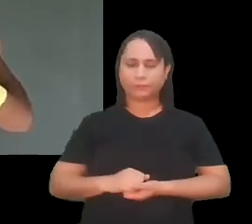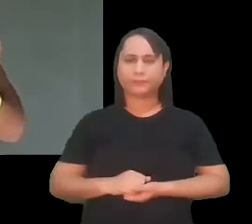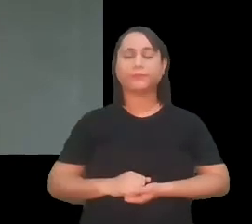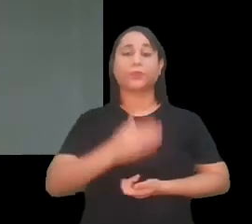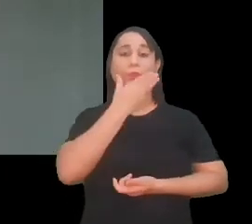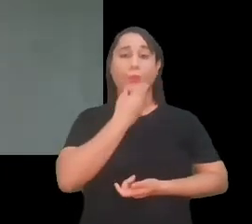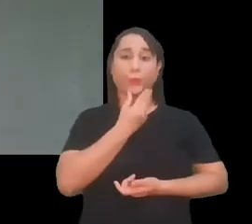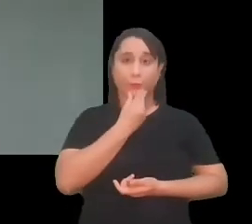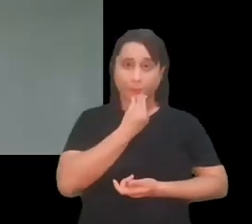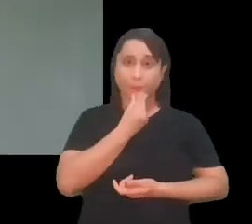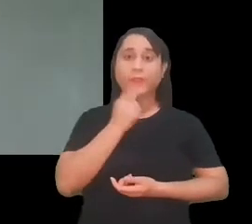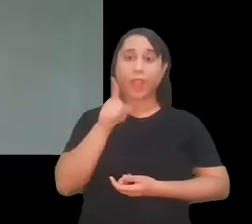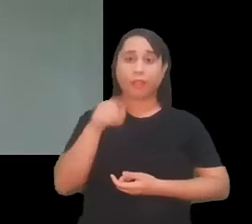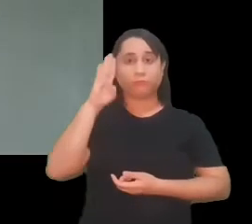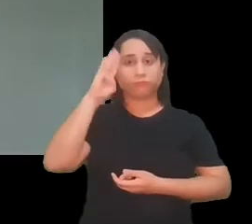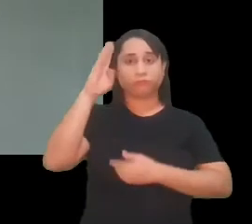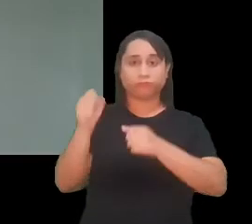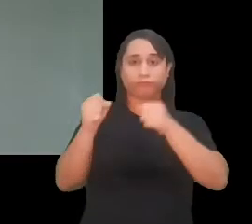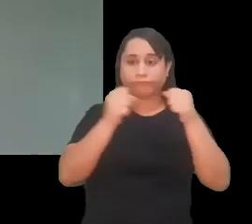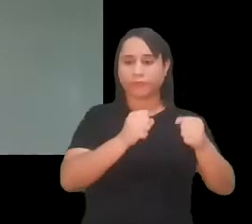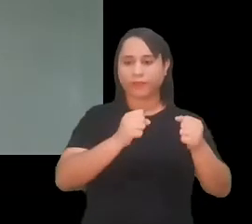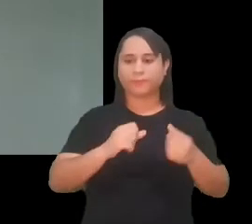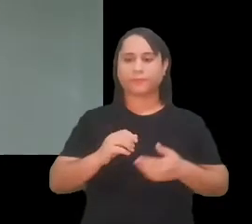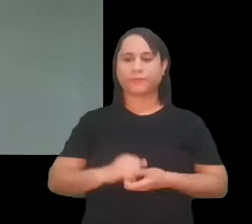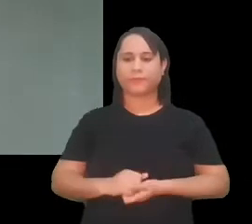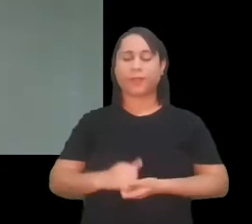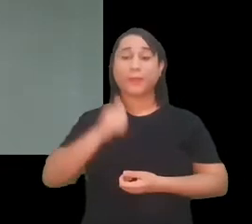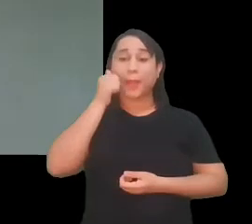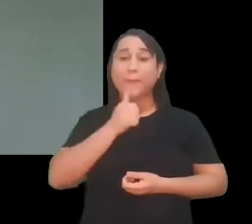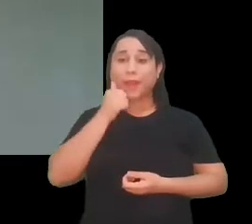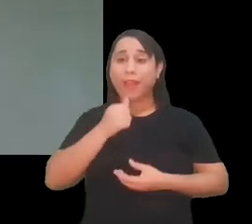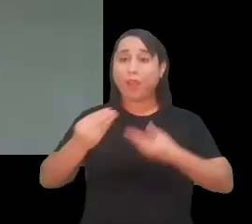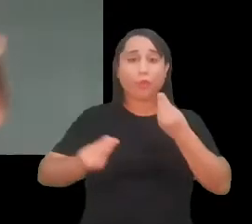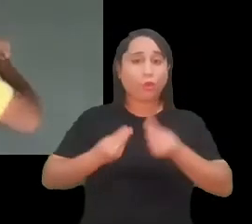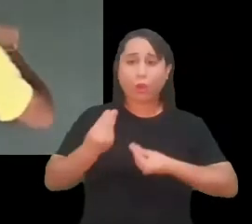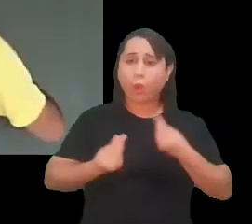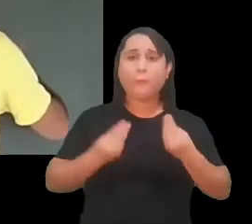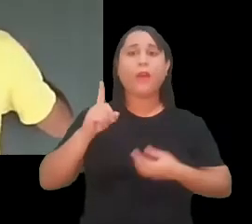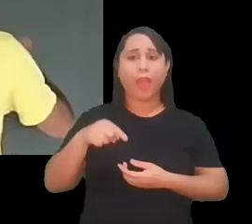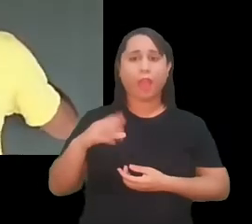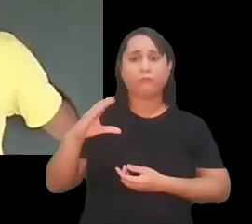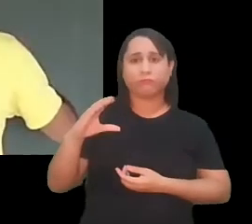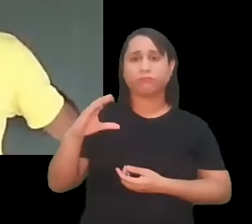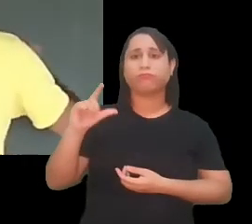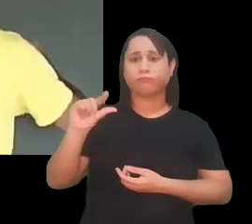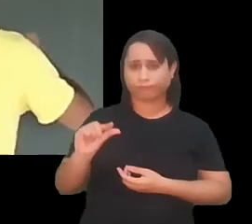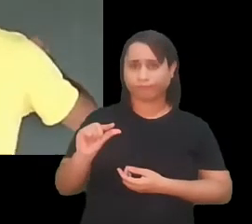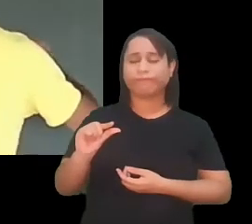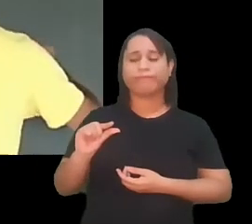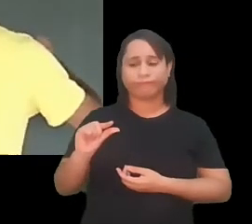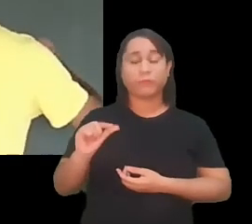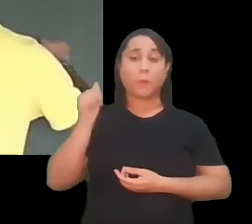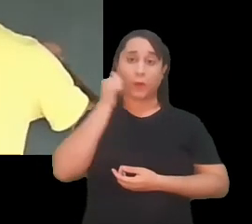dominante. E na mulher, esse Czão aqui, ele vai ser recessivo, cuidado. Tá? Então, em mulheres,